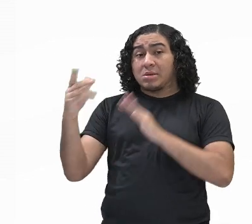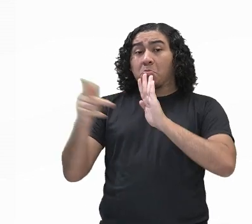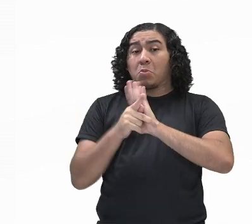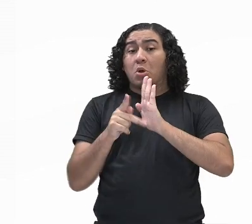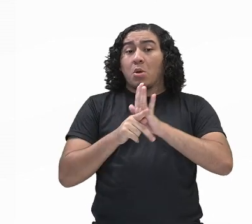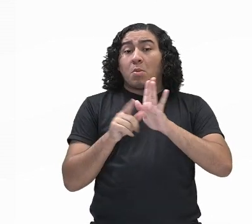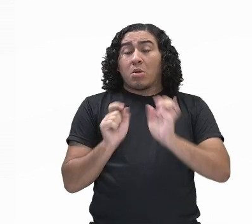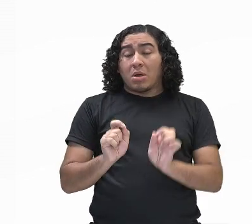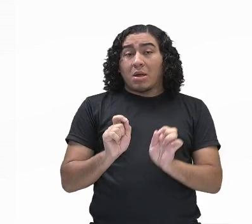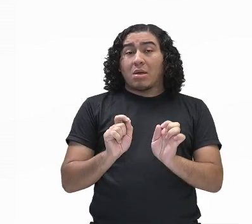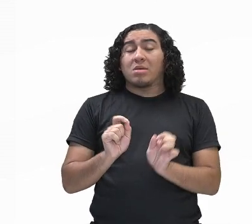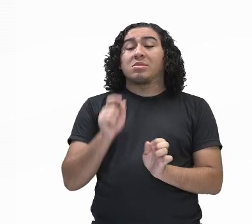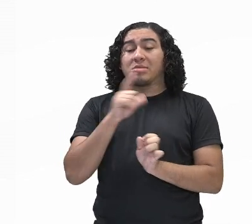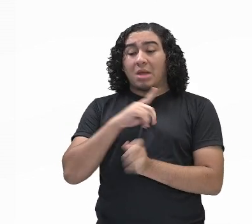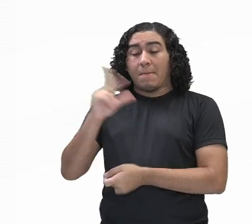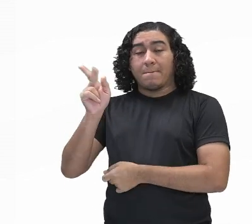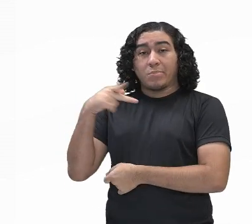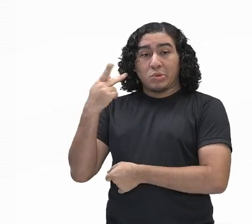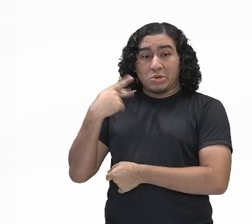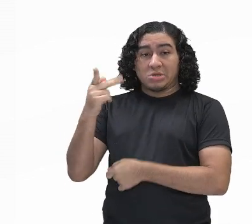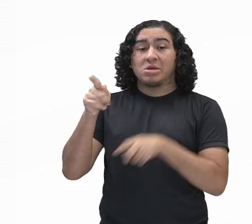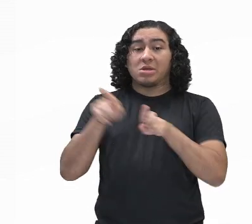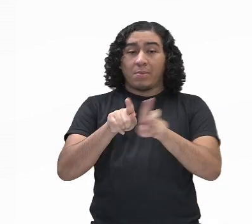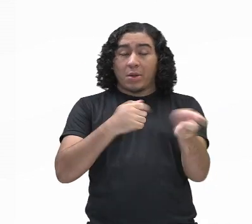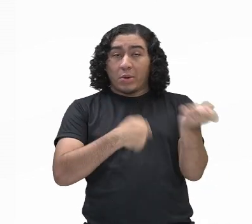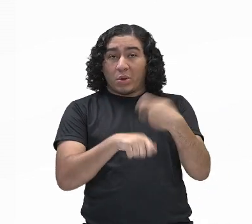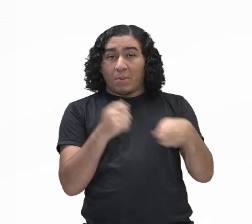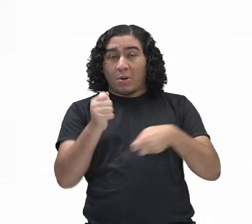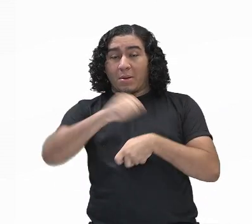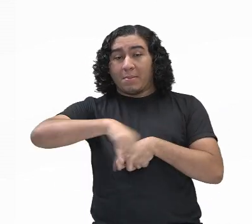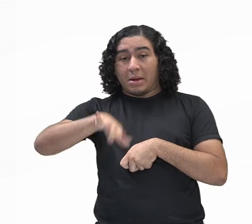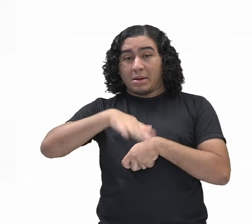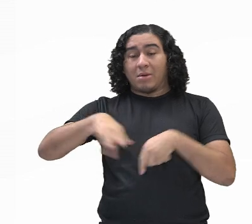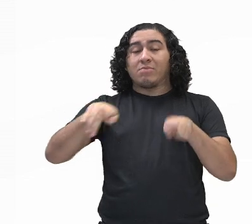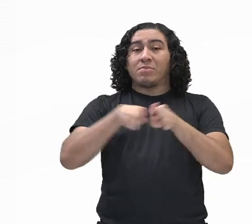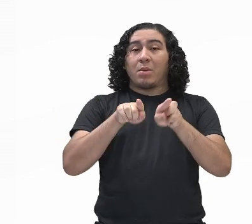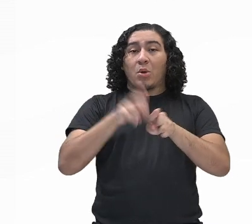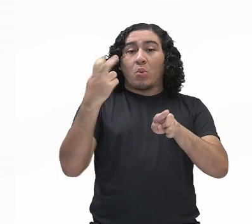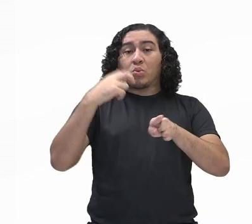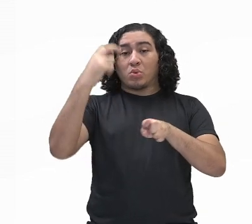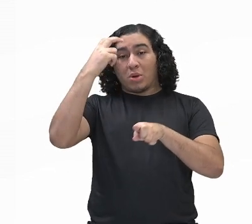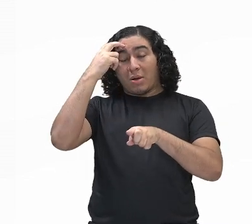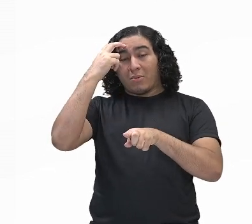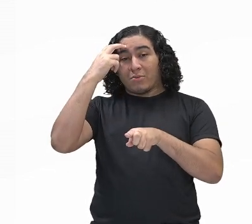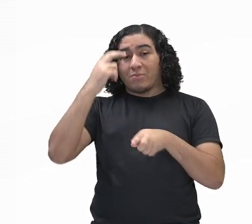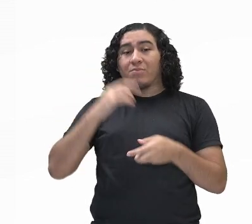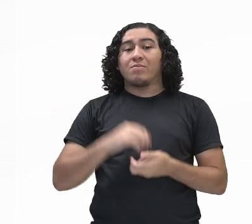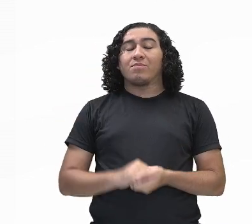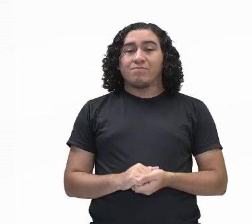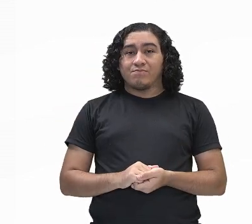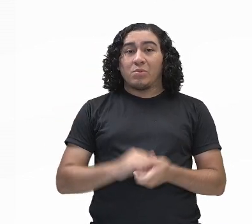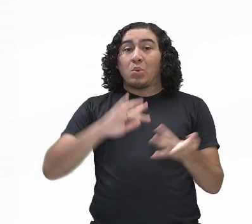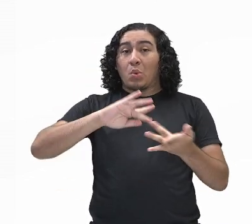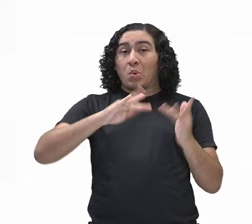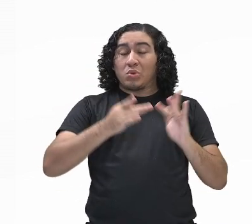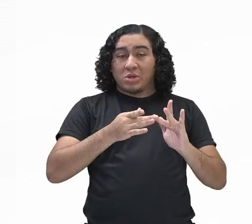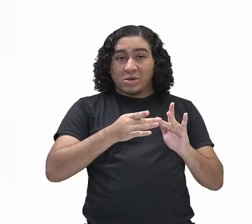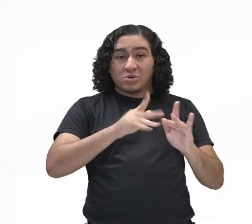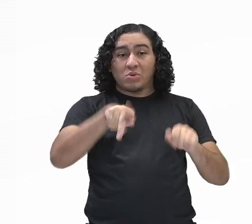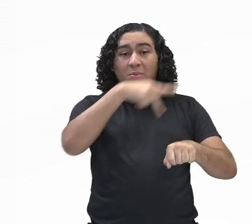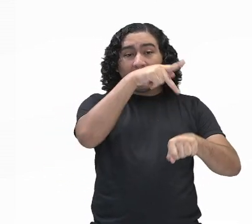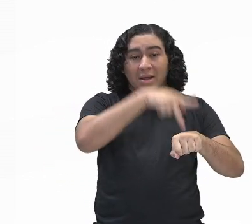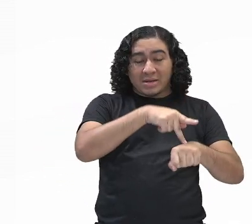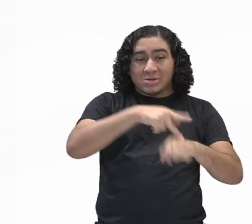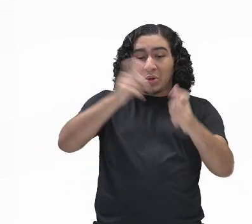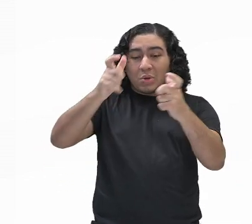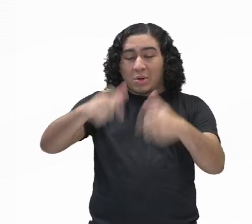bem como dos processos políticos, econômicos, ambientais e culturais nos âmbitos local, nacional e mundial.